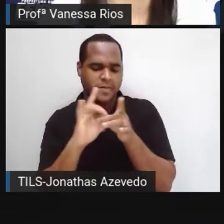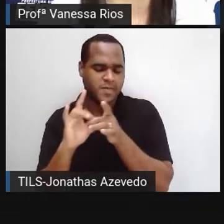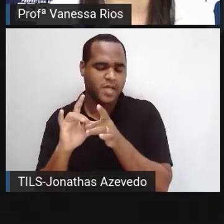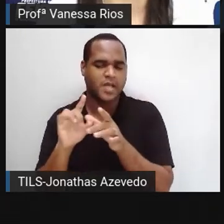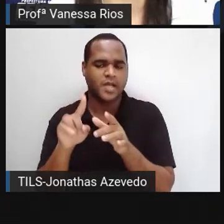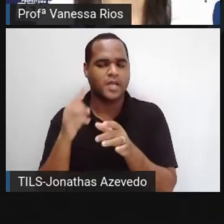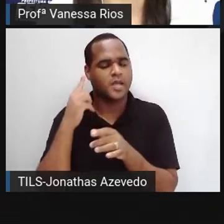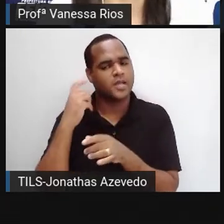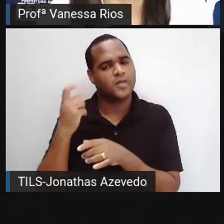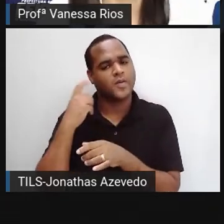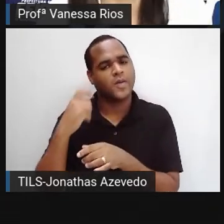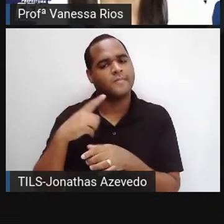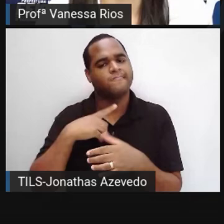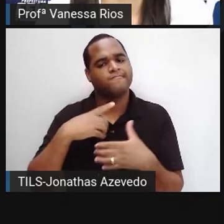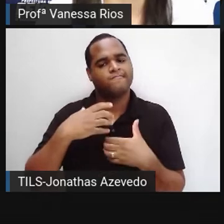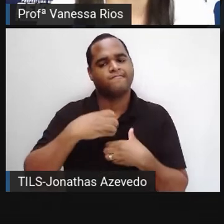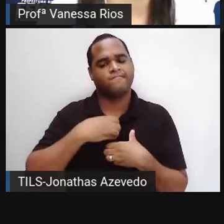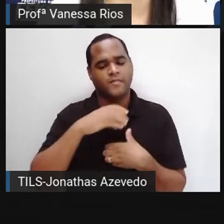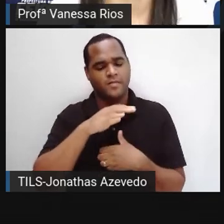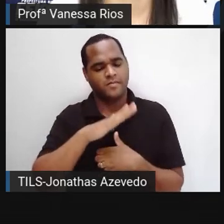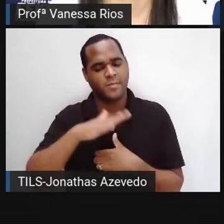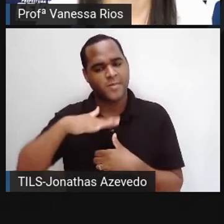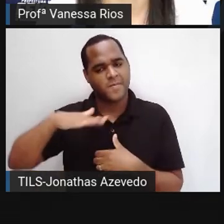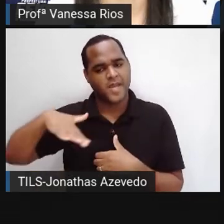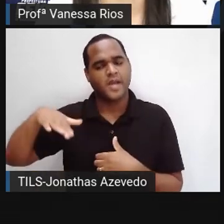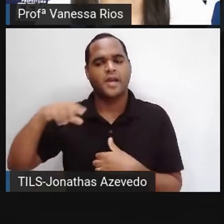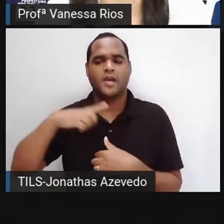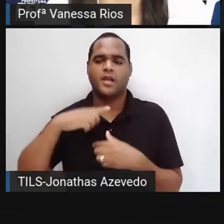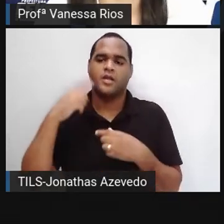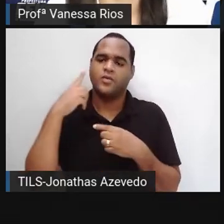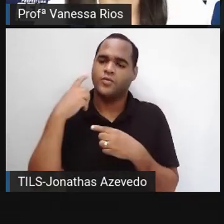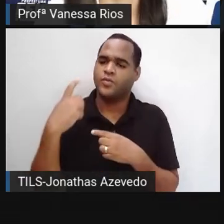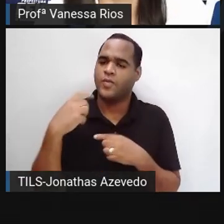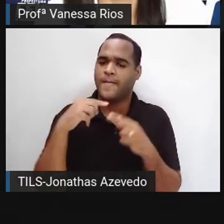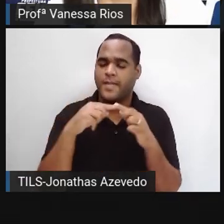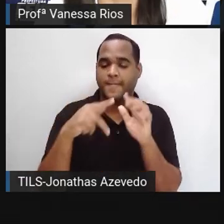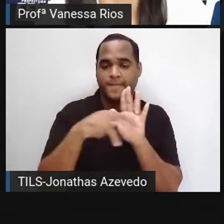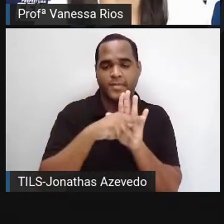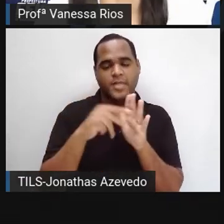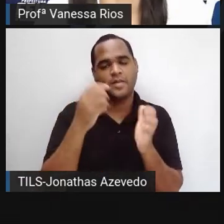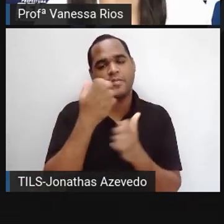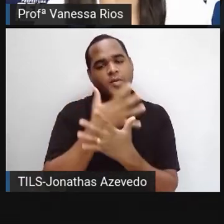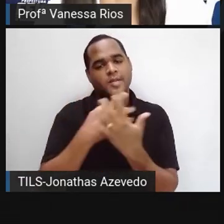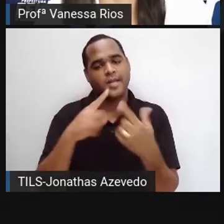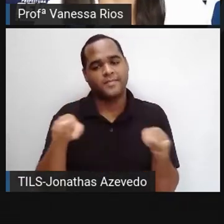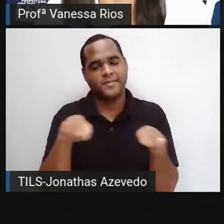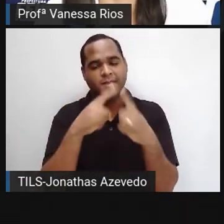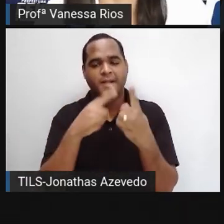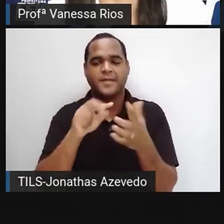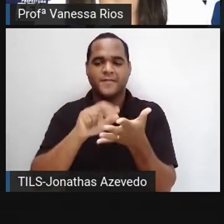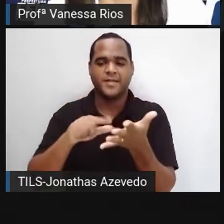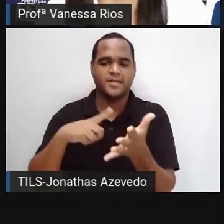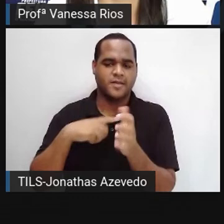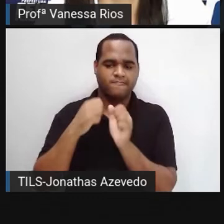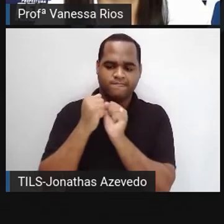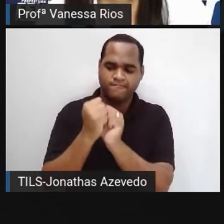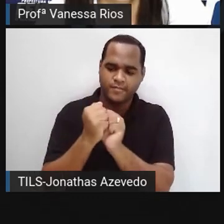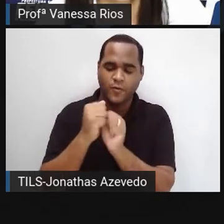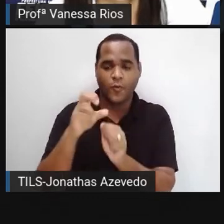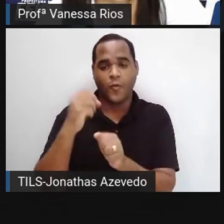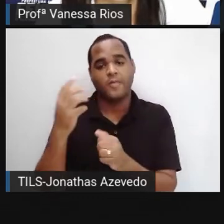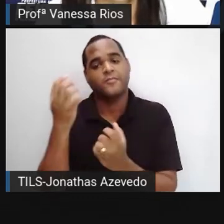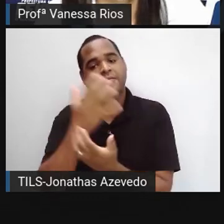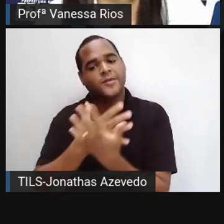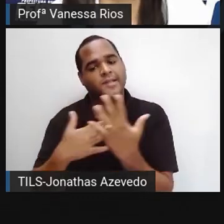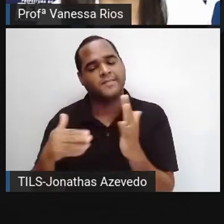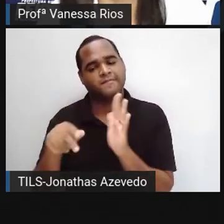sons, dando a ele ritmos e fazer com que esses sons participem de músicas, acompanhem músicas ou sejam